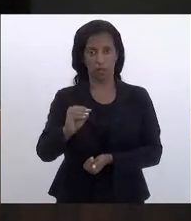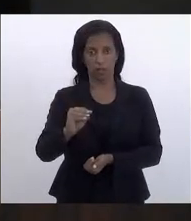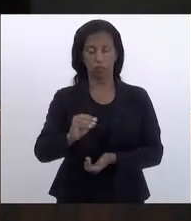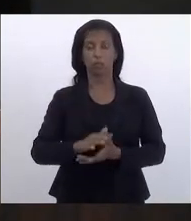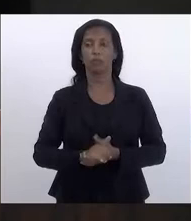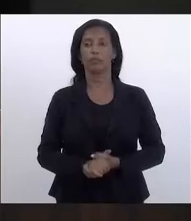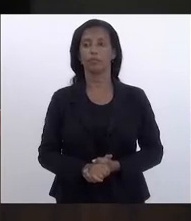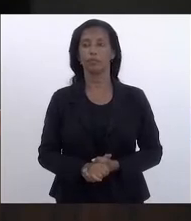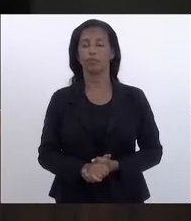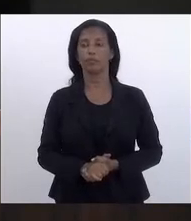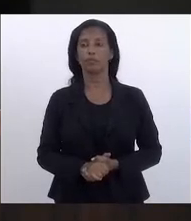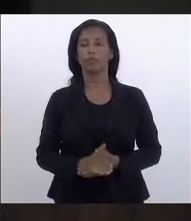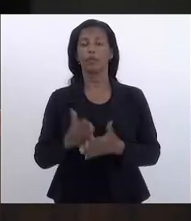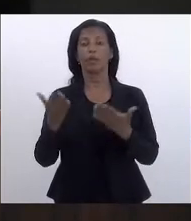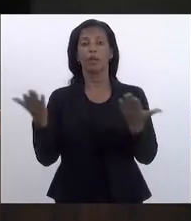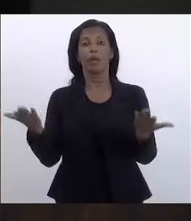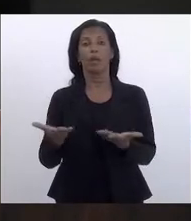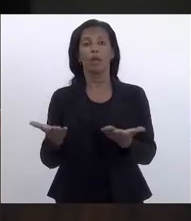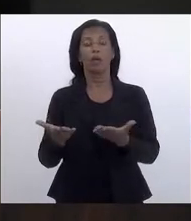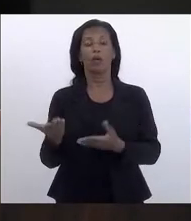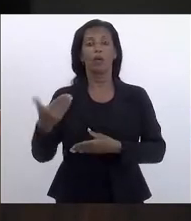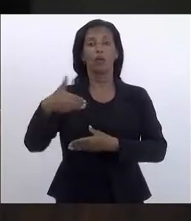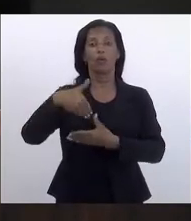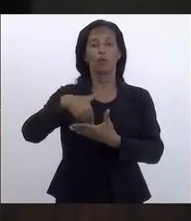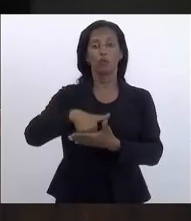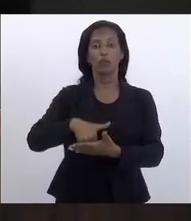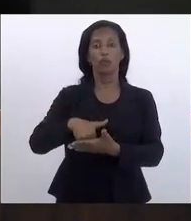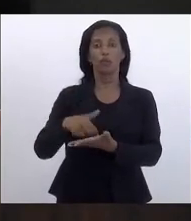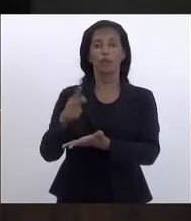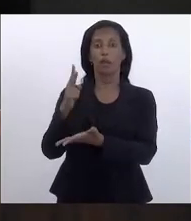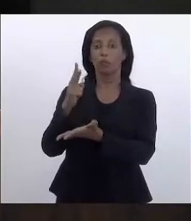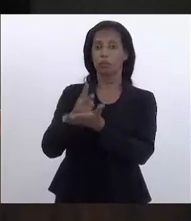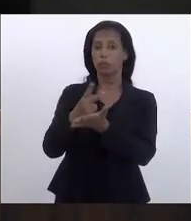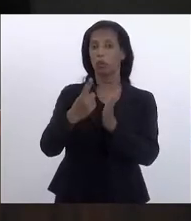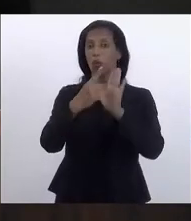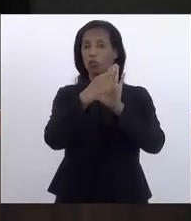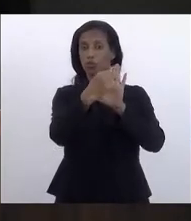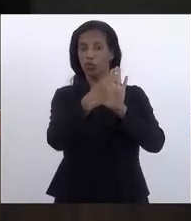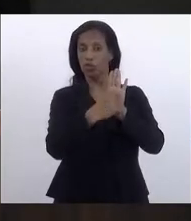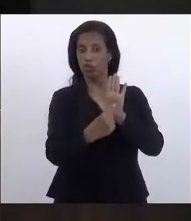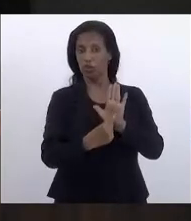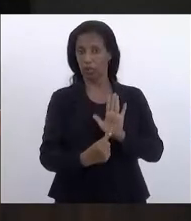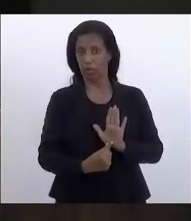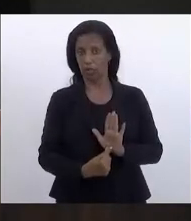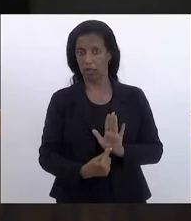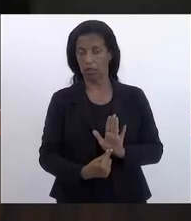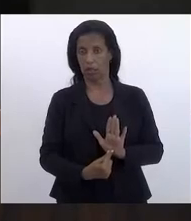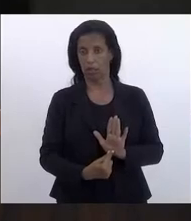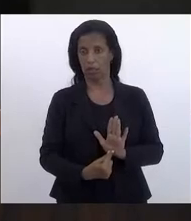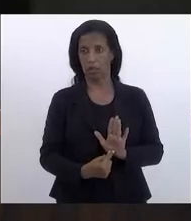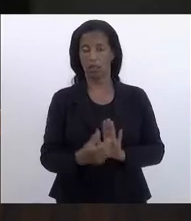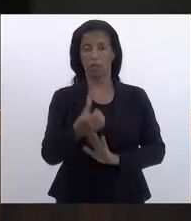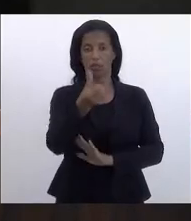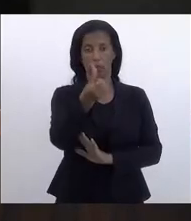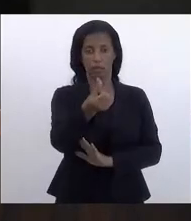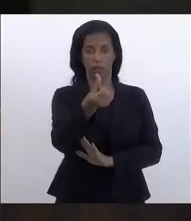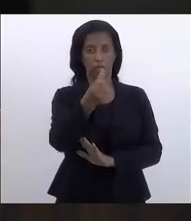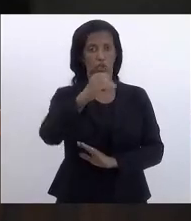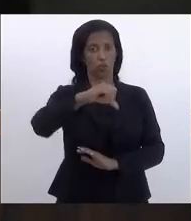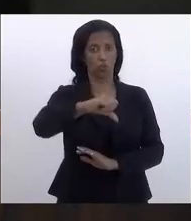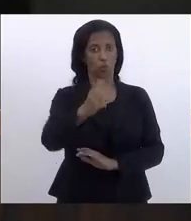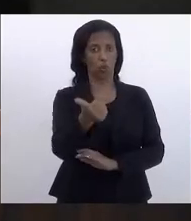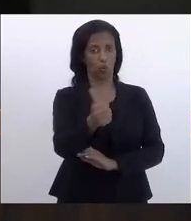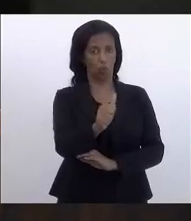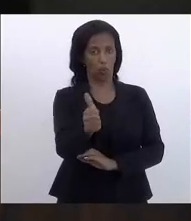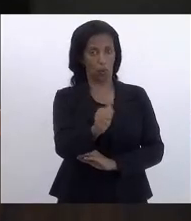agora vamos votar os mantidos com destaque são os sextos da pauta o nono o